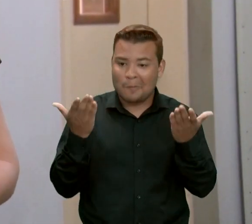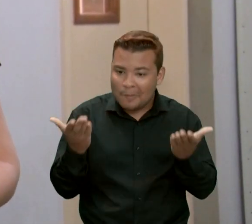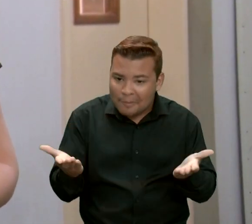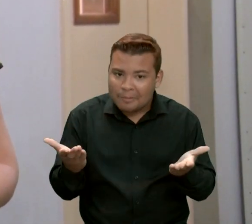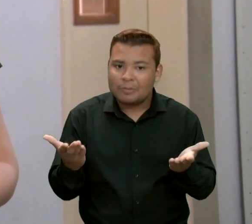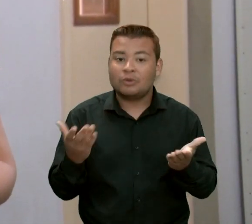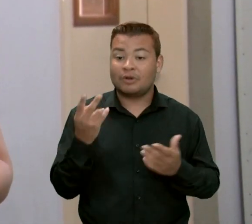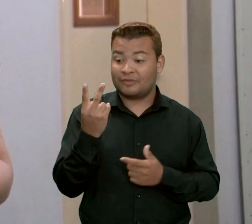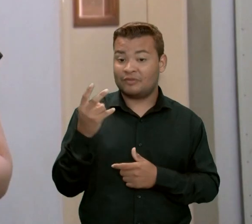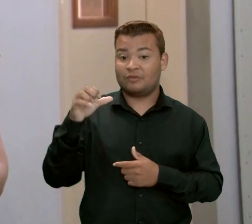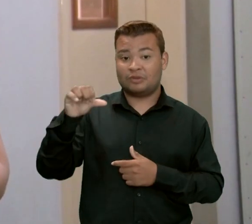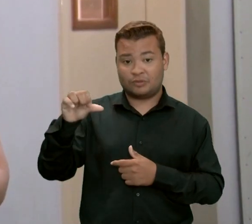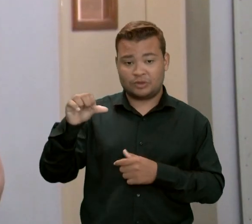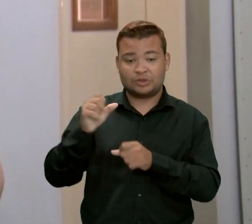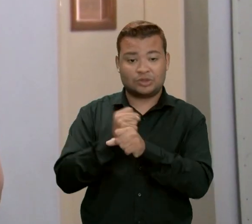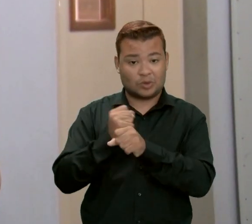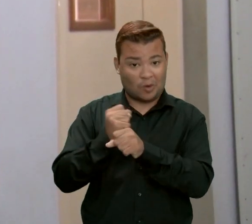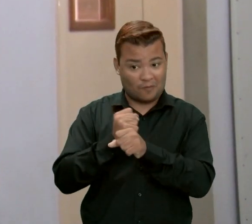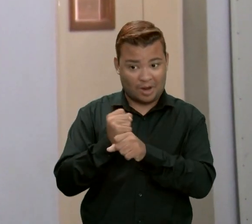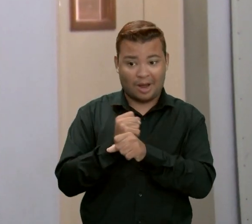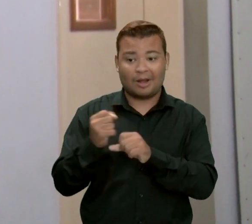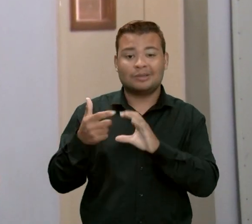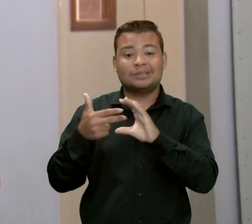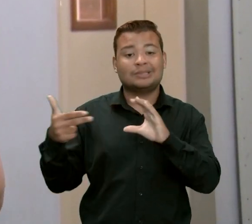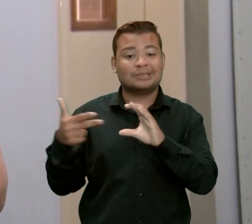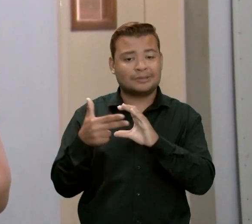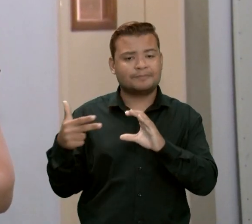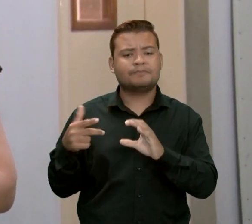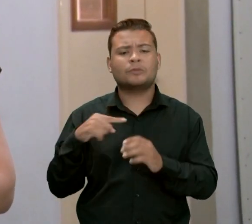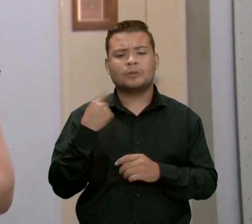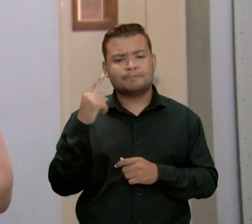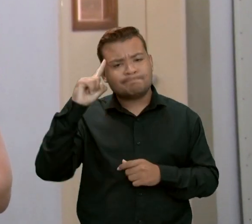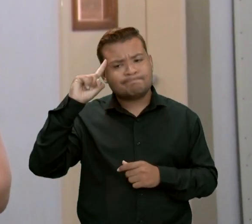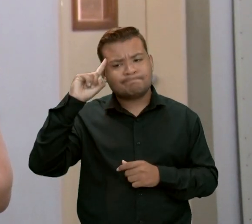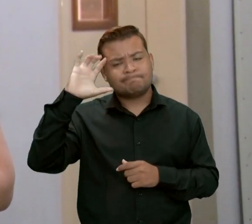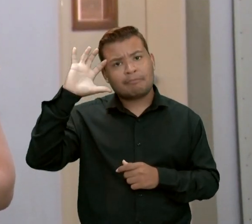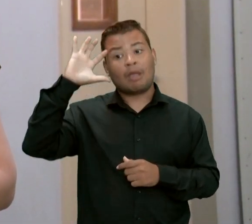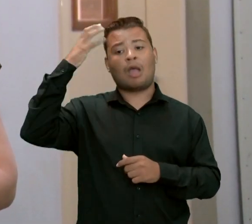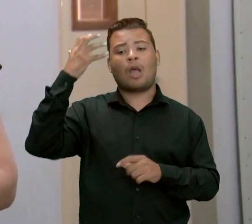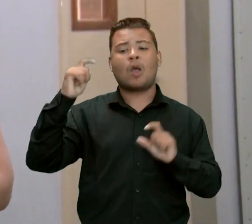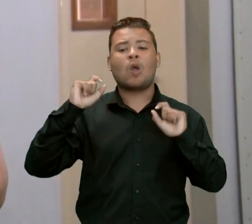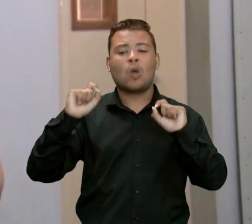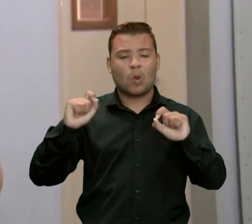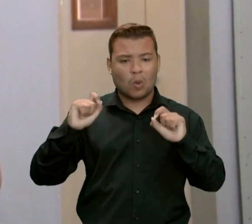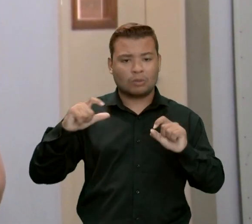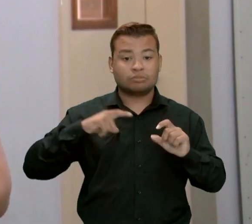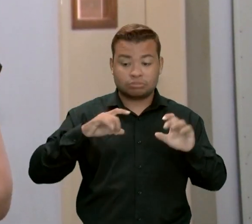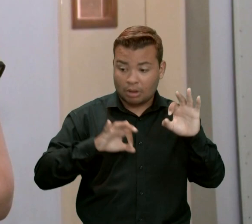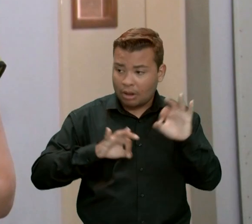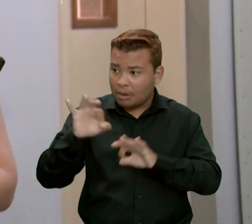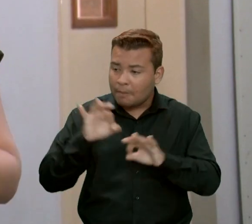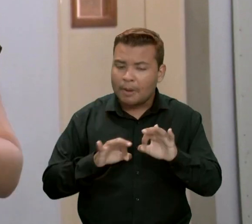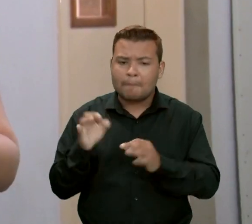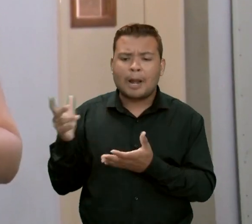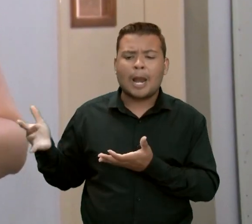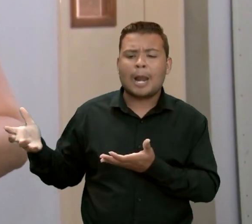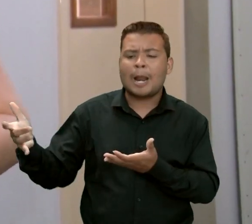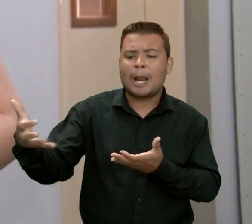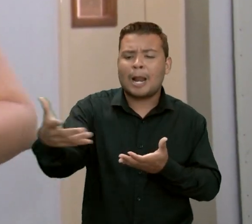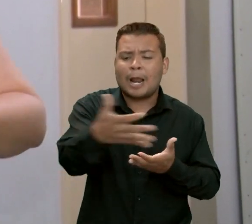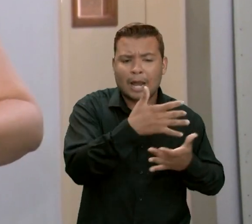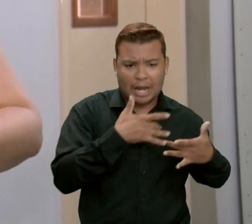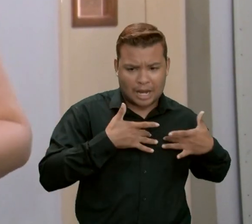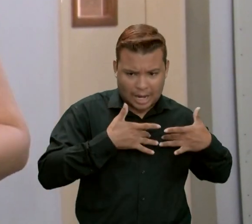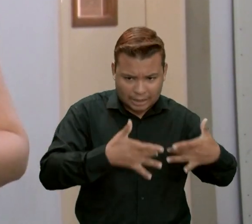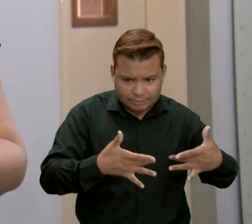do nono ano do Centro de Línguas, a gente resolveu fazer essa campanha de arrecadação, que vai ser